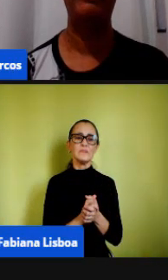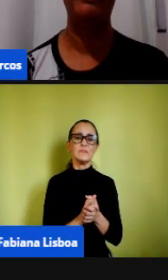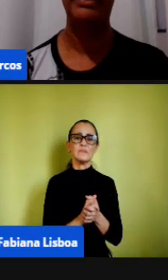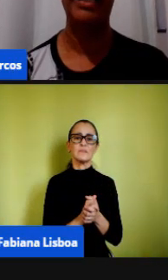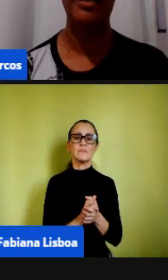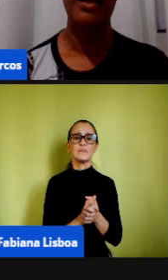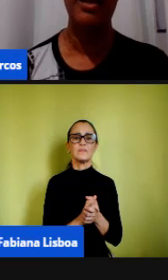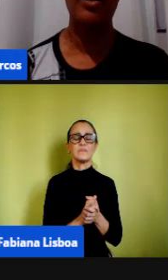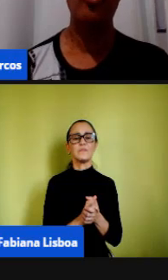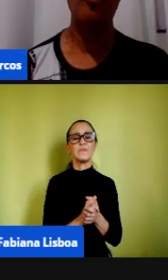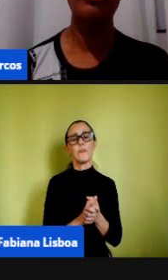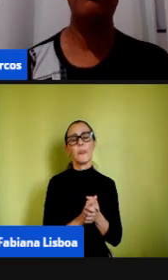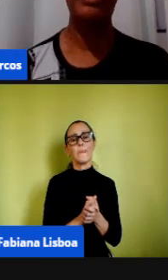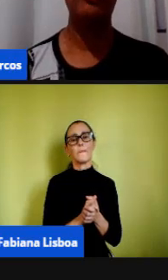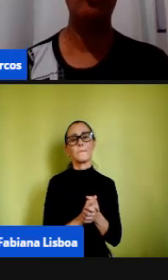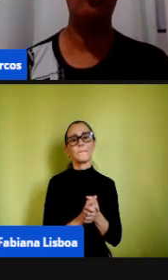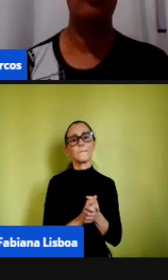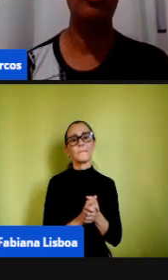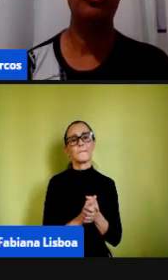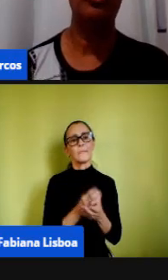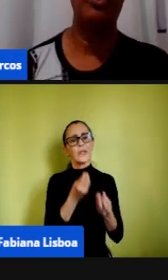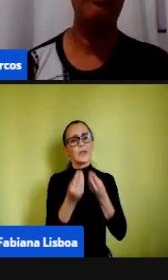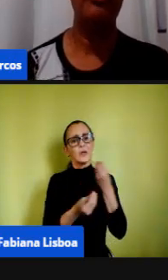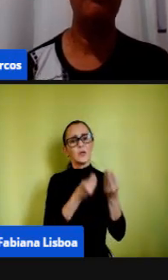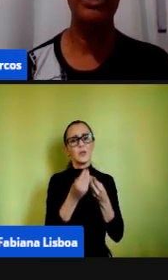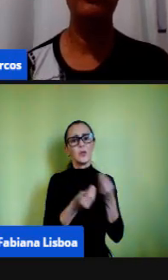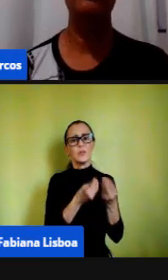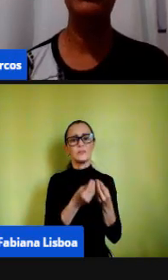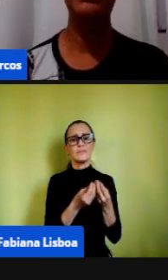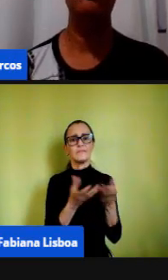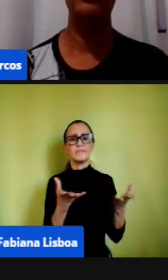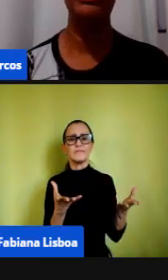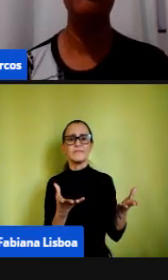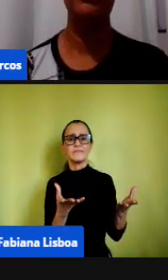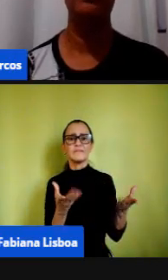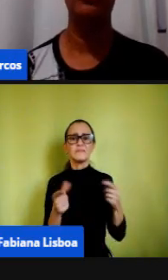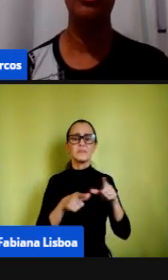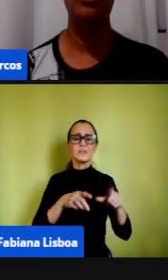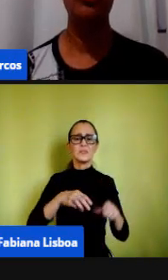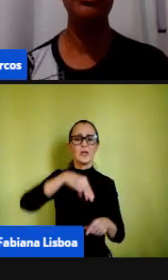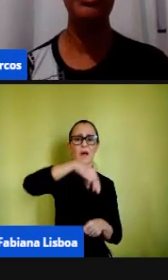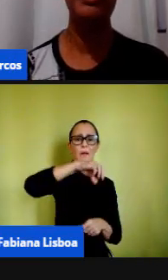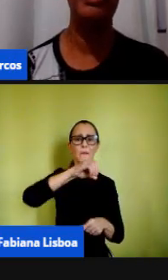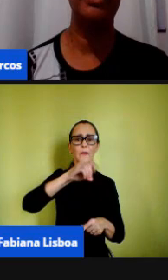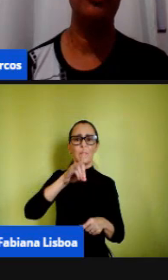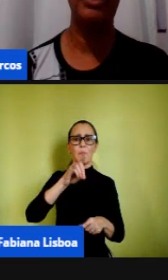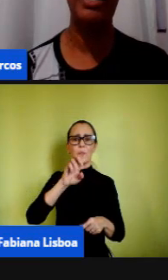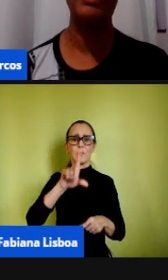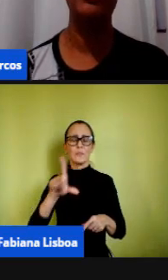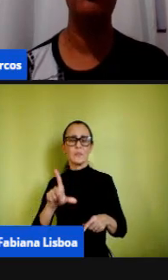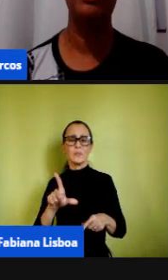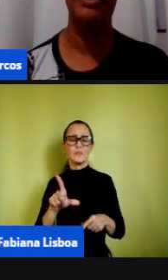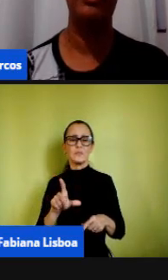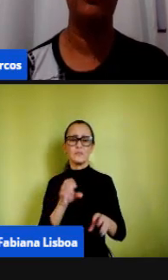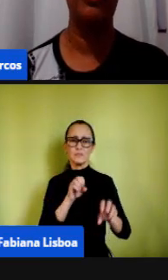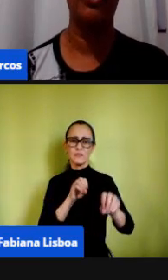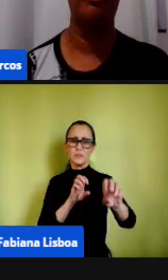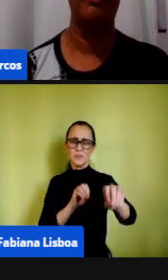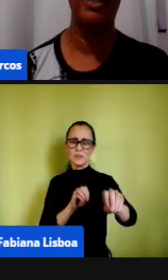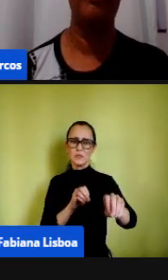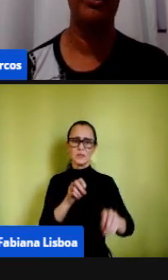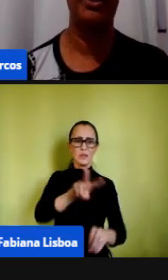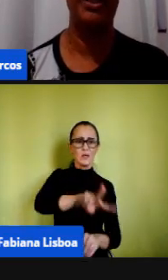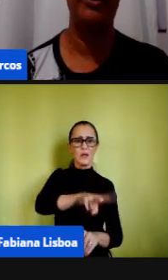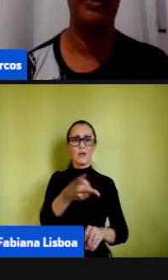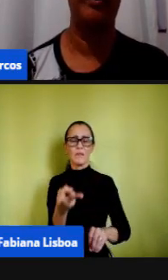slide. Como trabalhar com o Moodle por meio do ensino híbrido, utilizando atividade